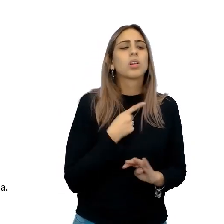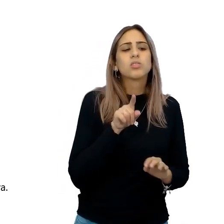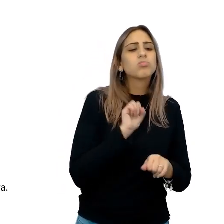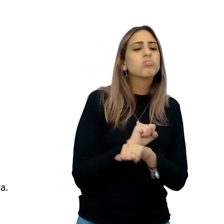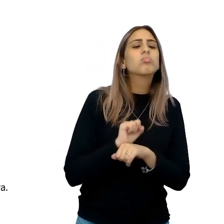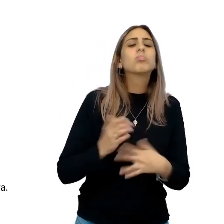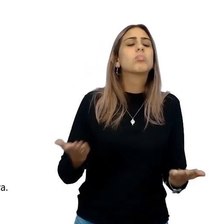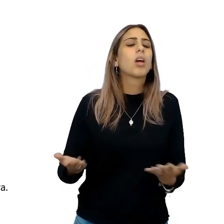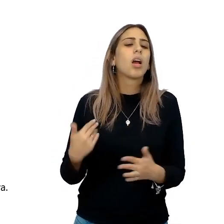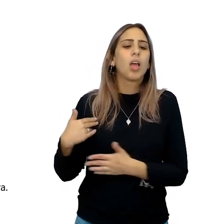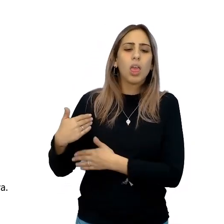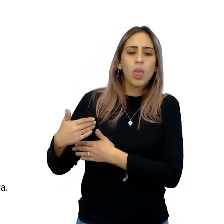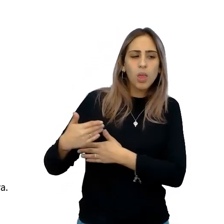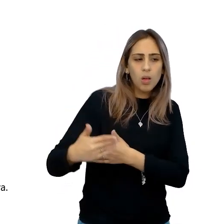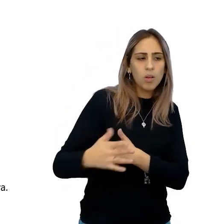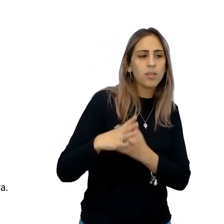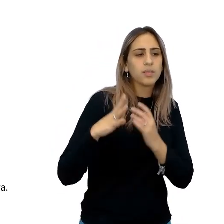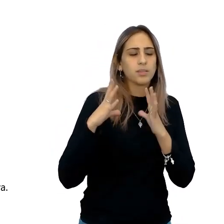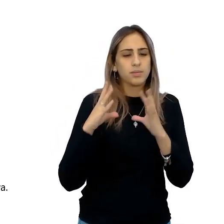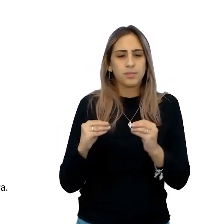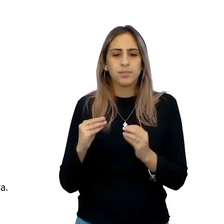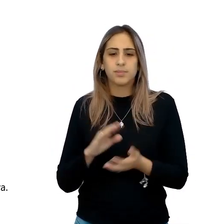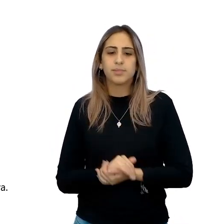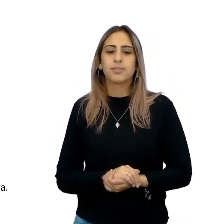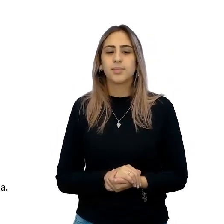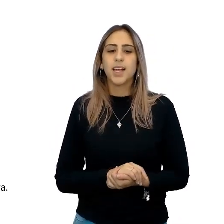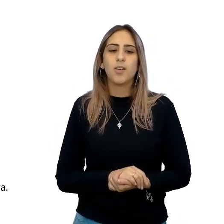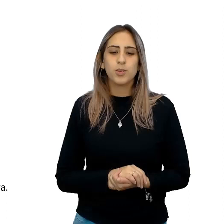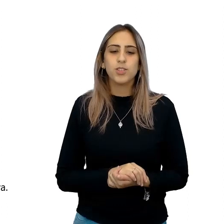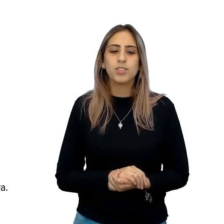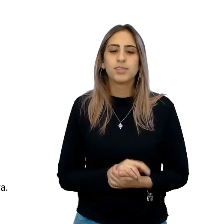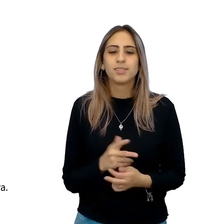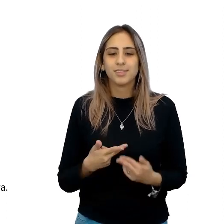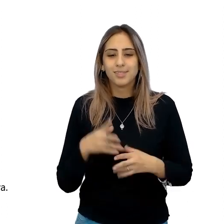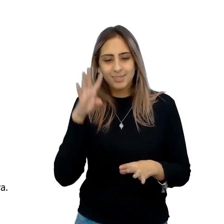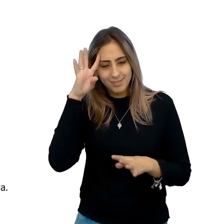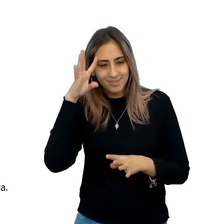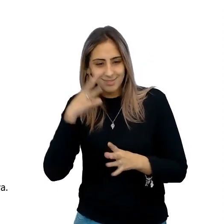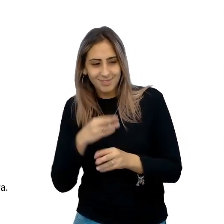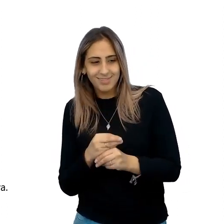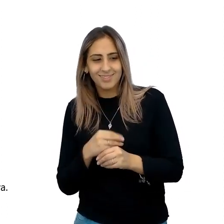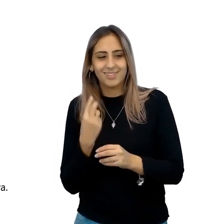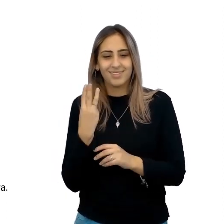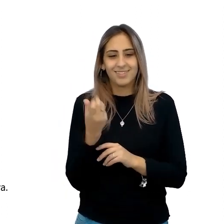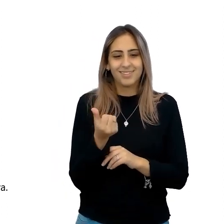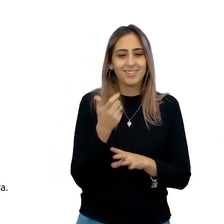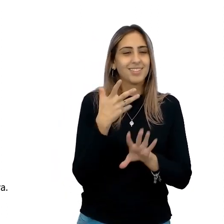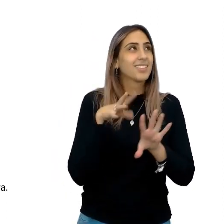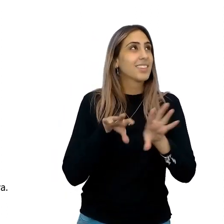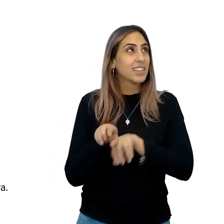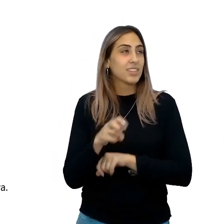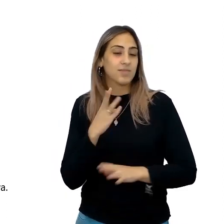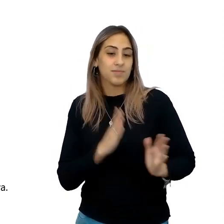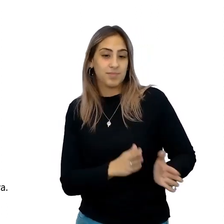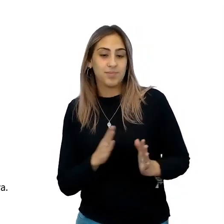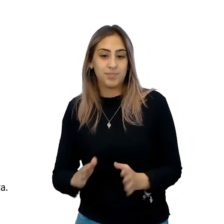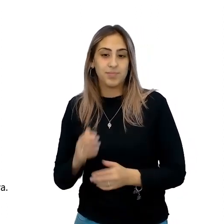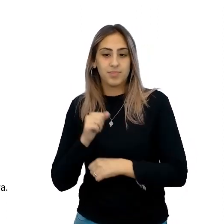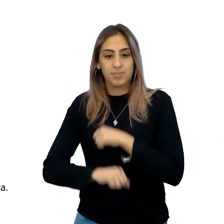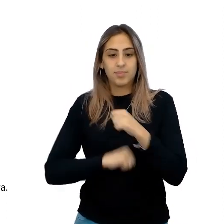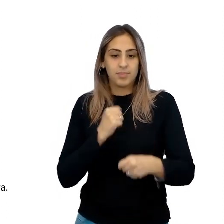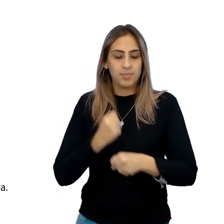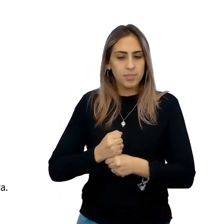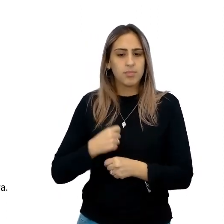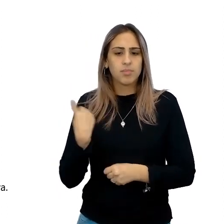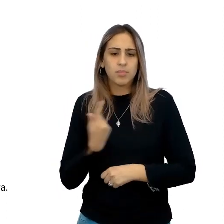espera? Ao longo de todo esse processo, né, que compreende aí 6 formações, 3 de etapa e 3 de ano e série,